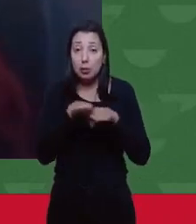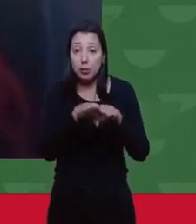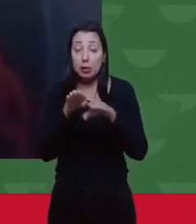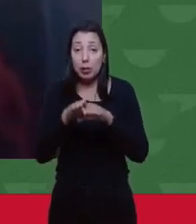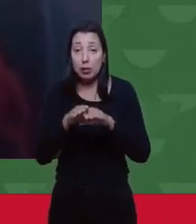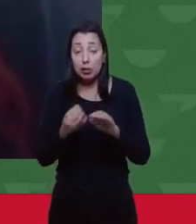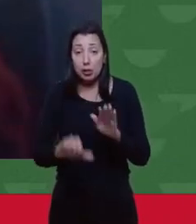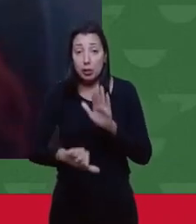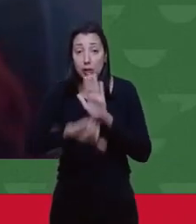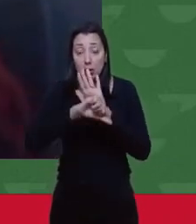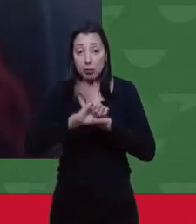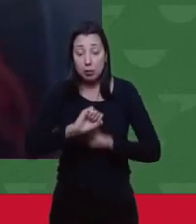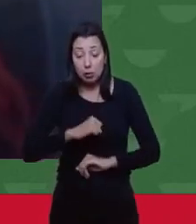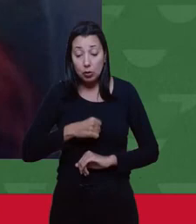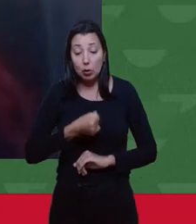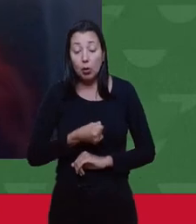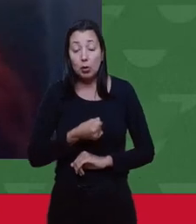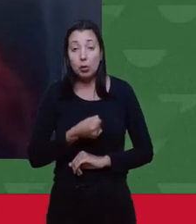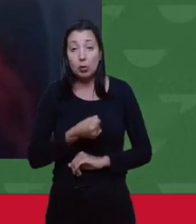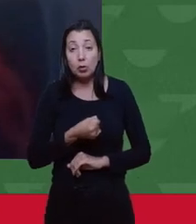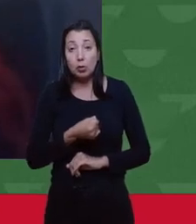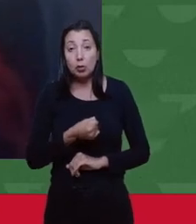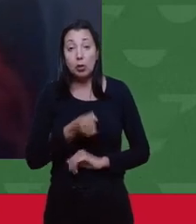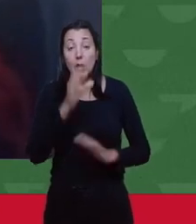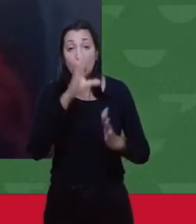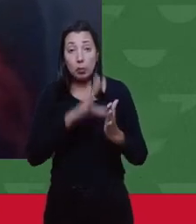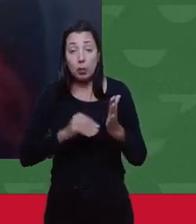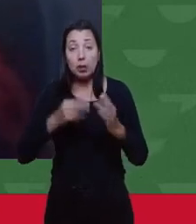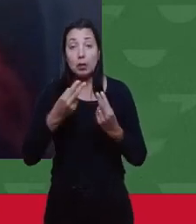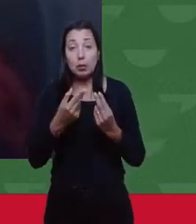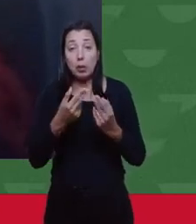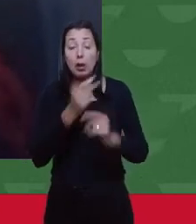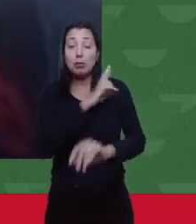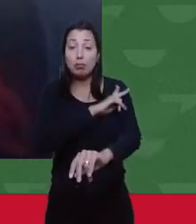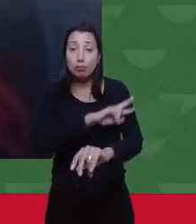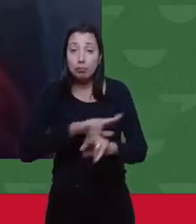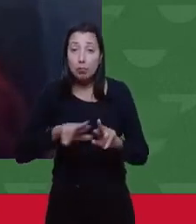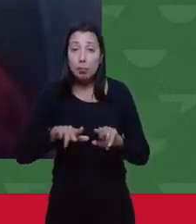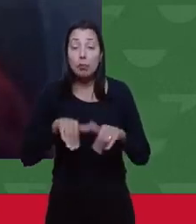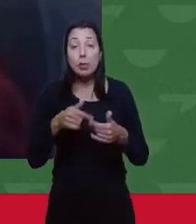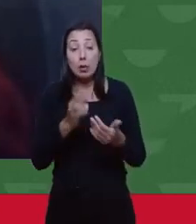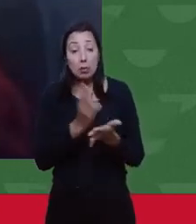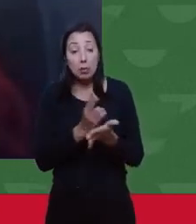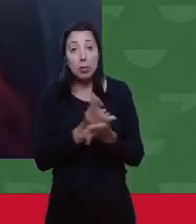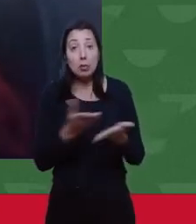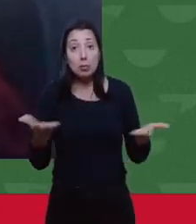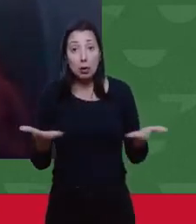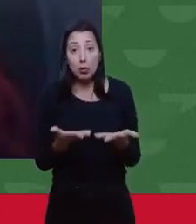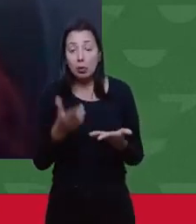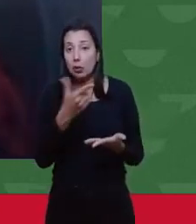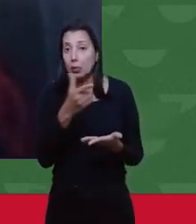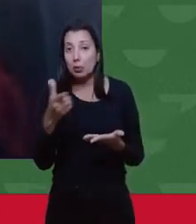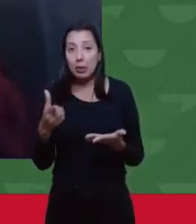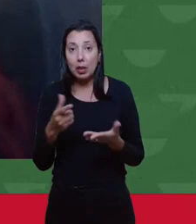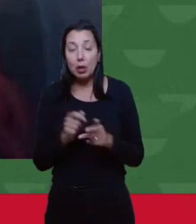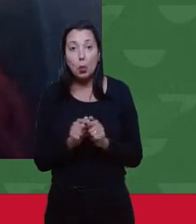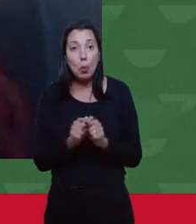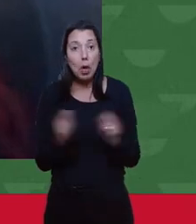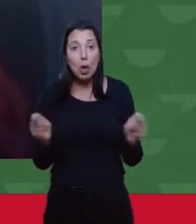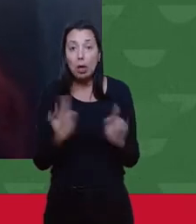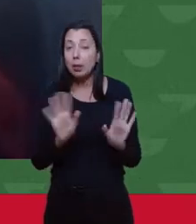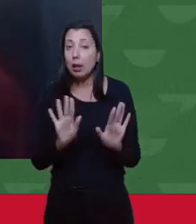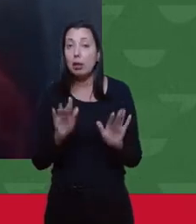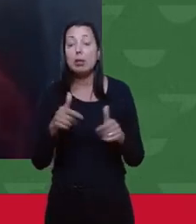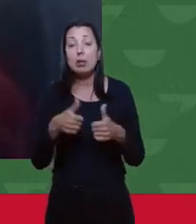ódio contra a população LGBTI aos crimes contra o racismo. Neste momento, portanto, não há um vácuo.